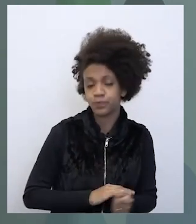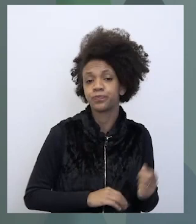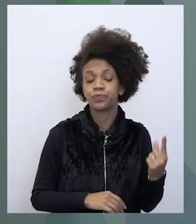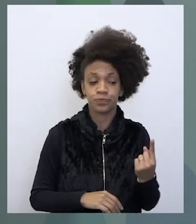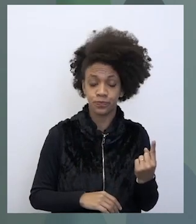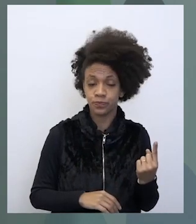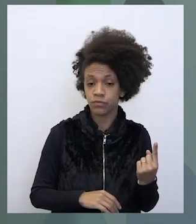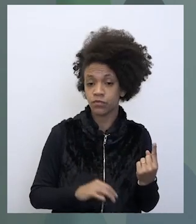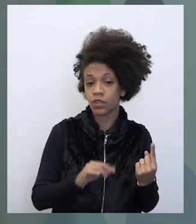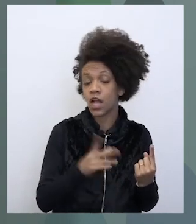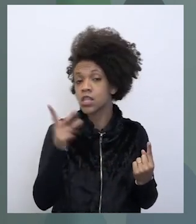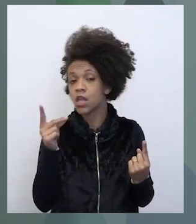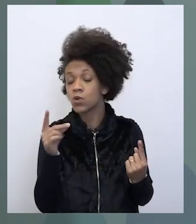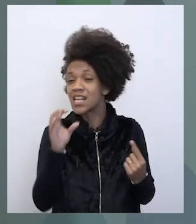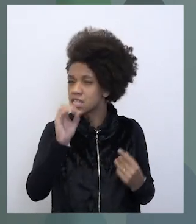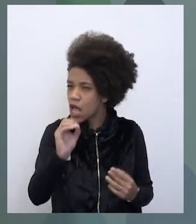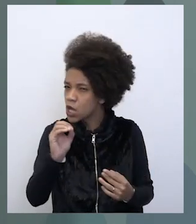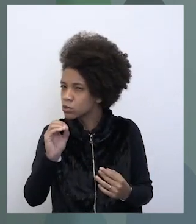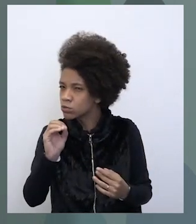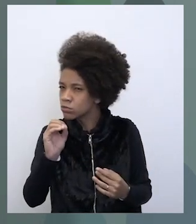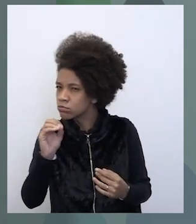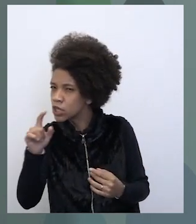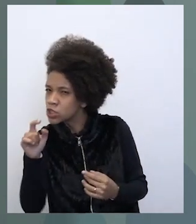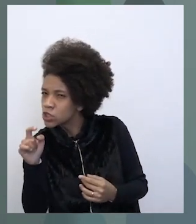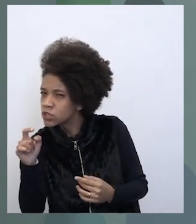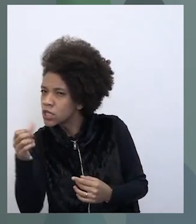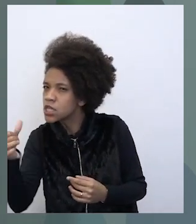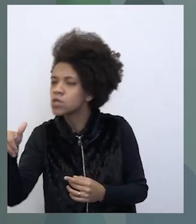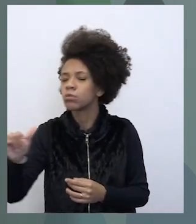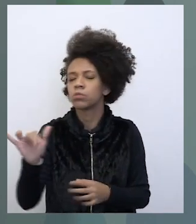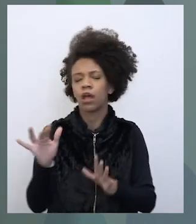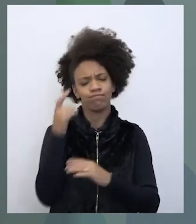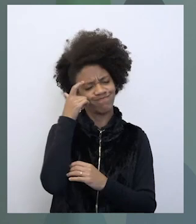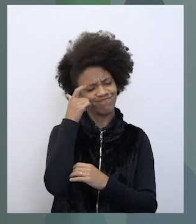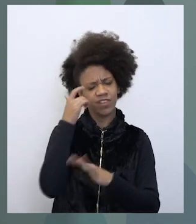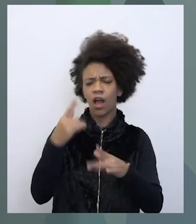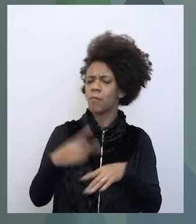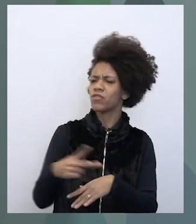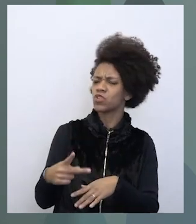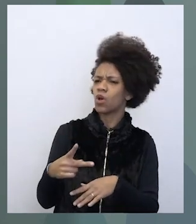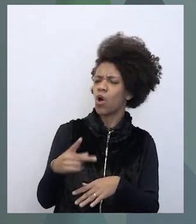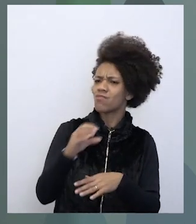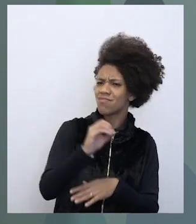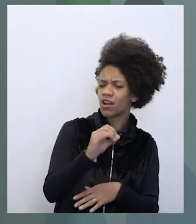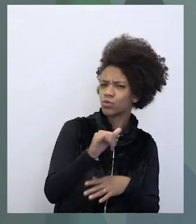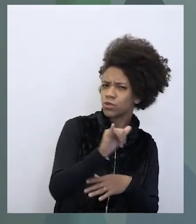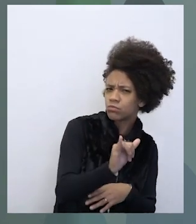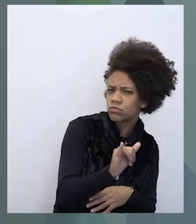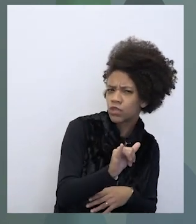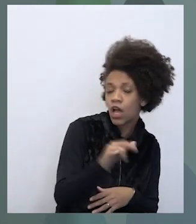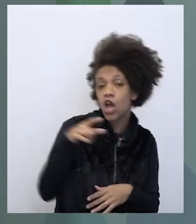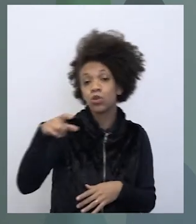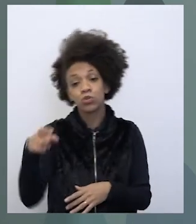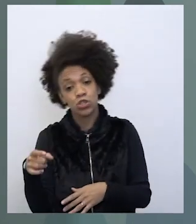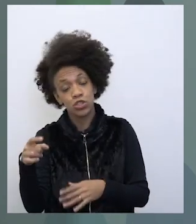ponto, 0 do X, 6 do Y. Professora, quando estava zerado no Y, era em cima do eixo X. Quando está zerado no X,